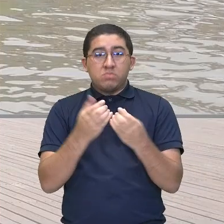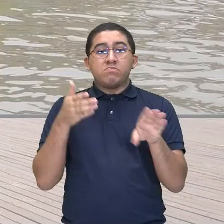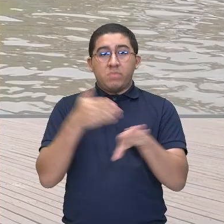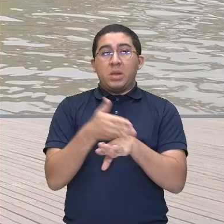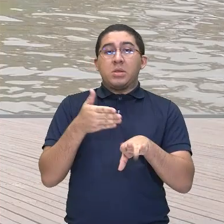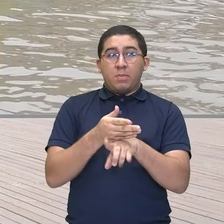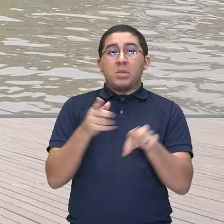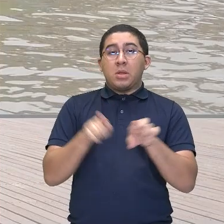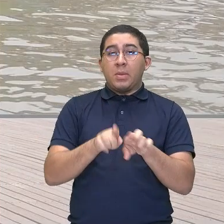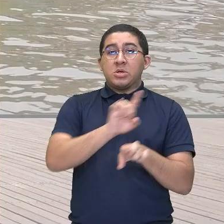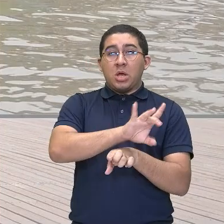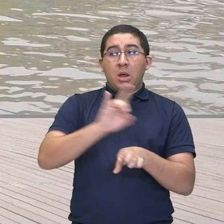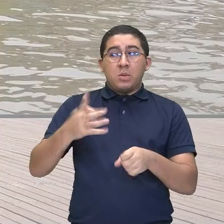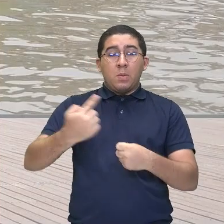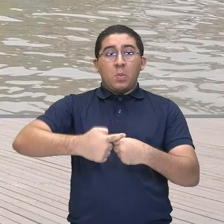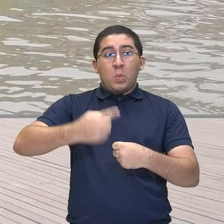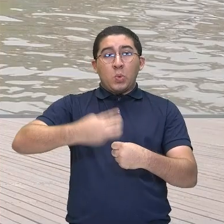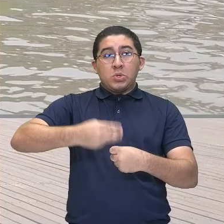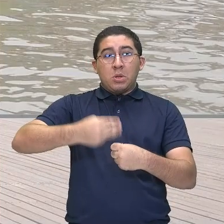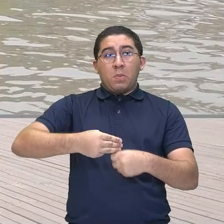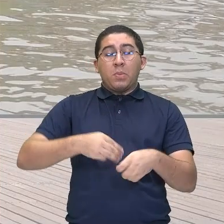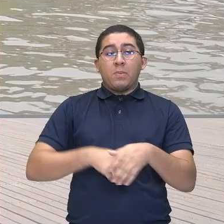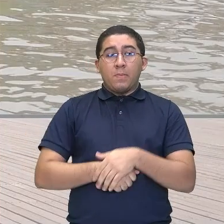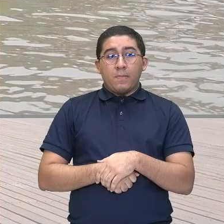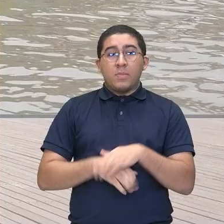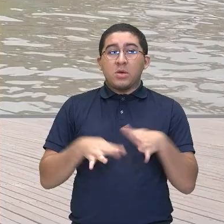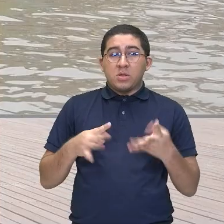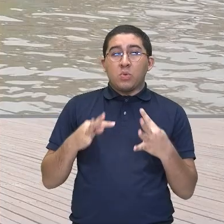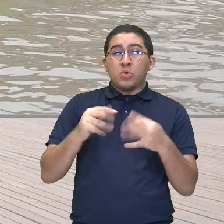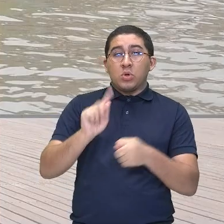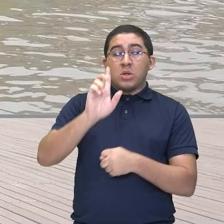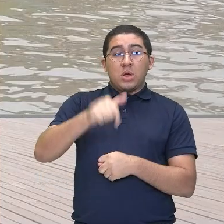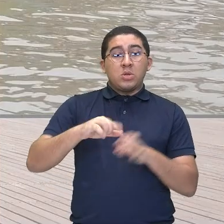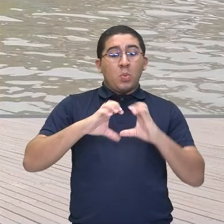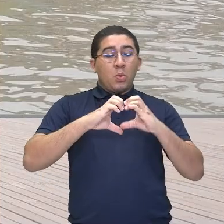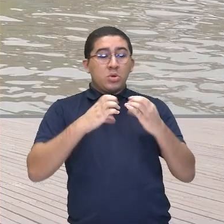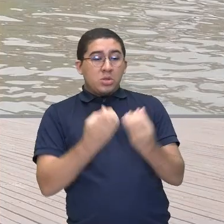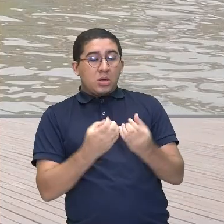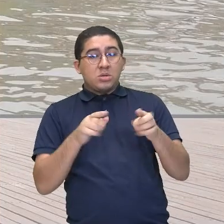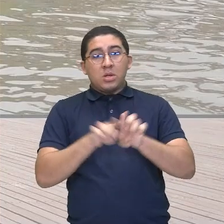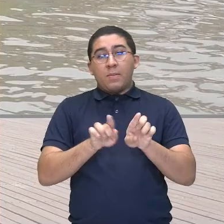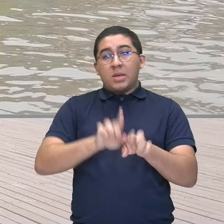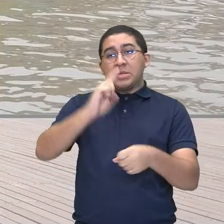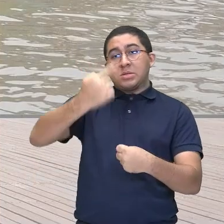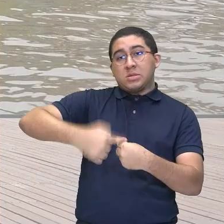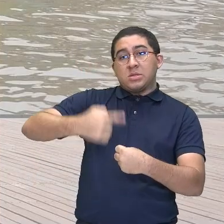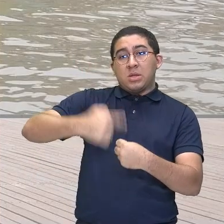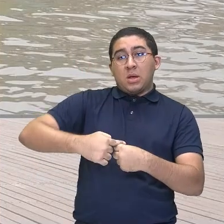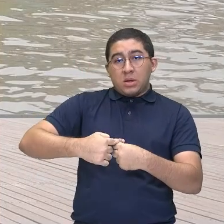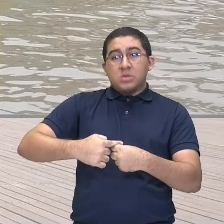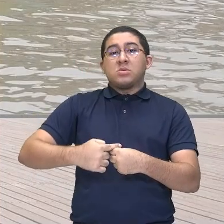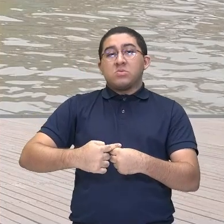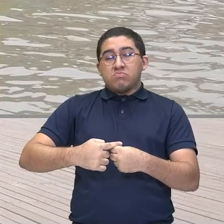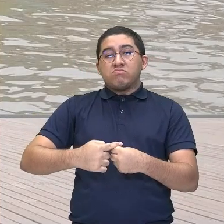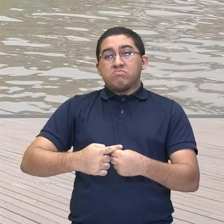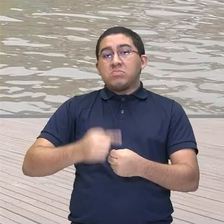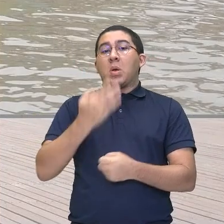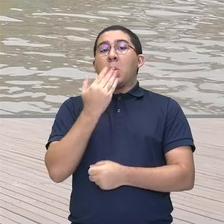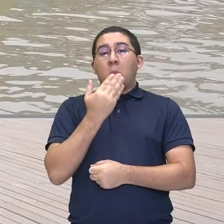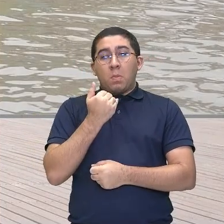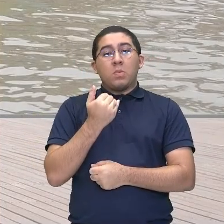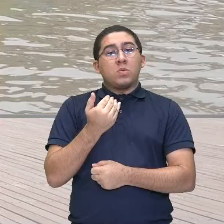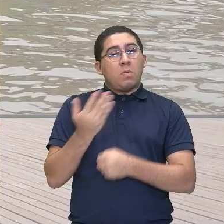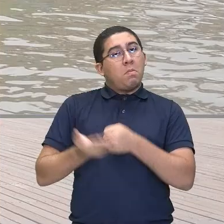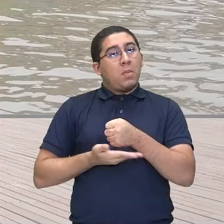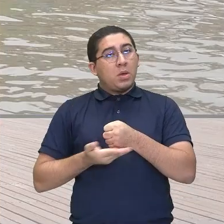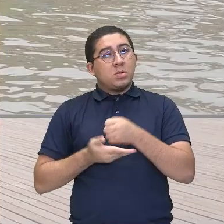de cada município. Então, todas essas comunidades e todas essas cidades, a alimentação